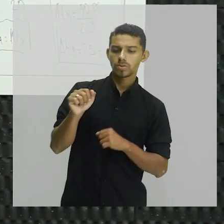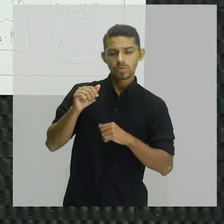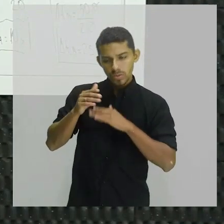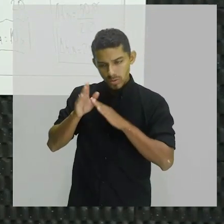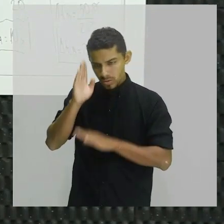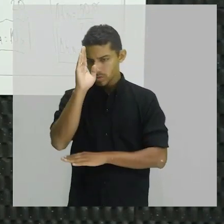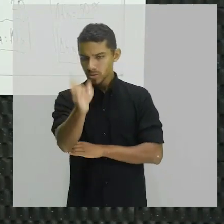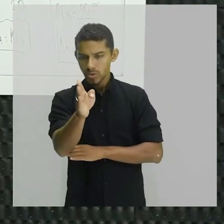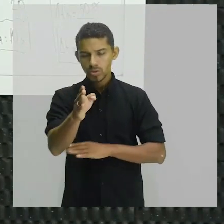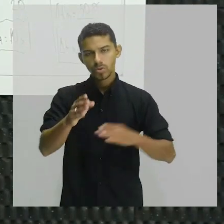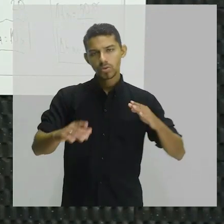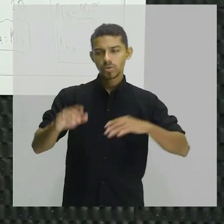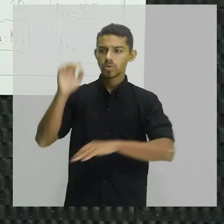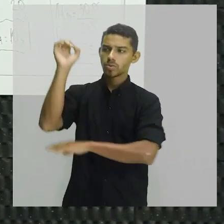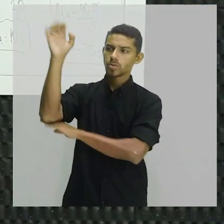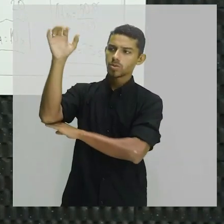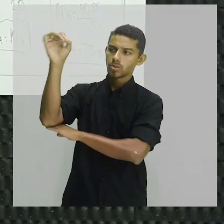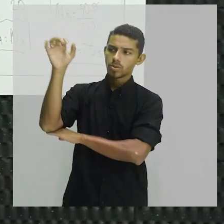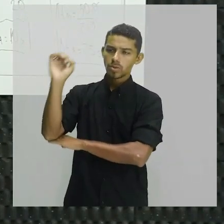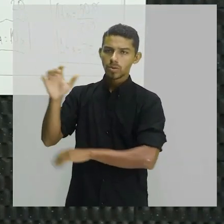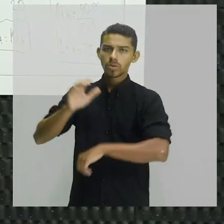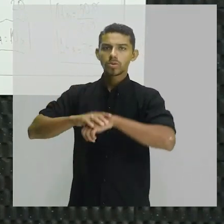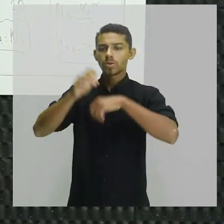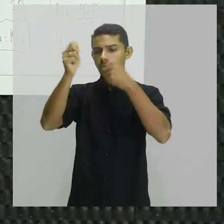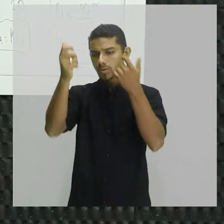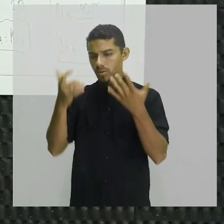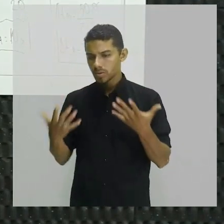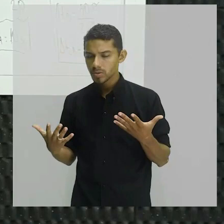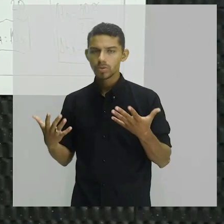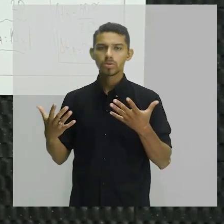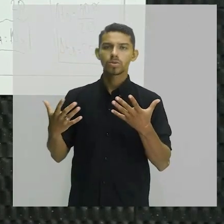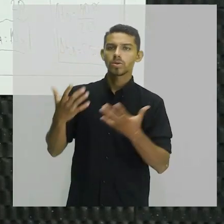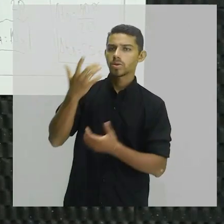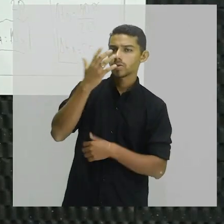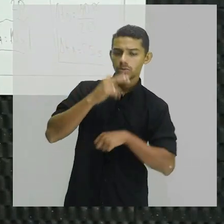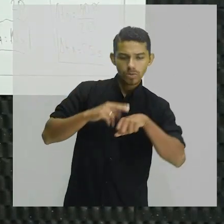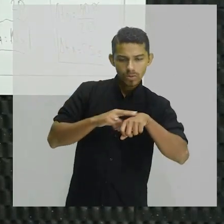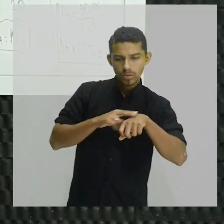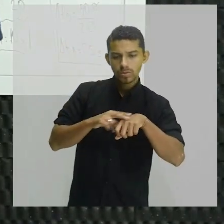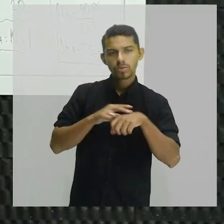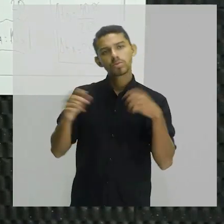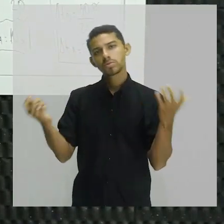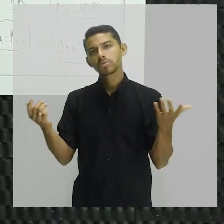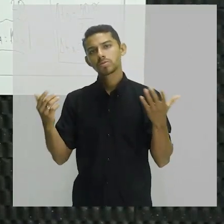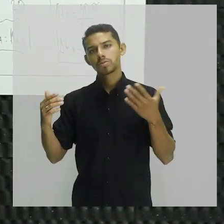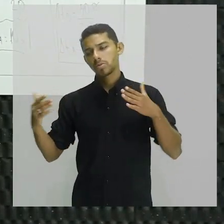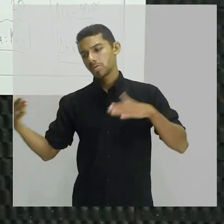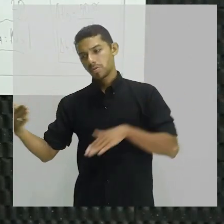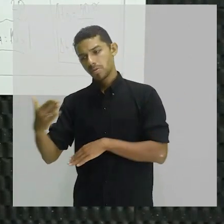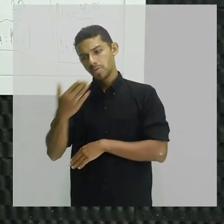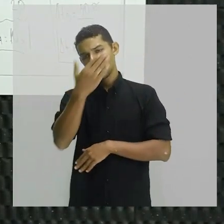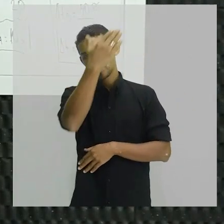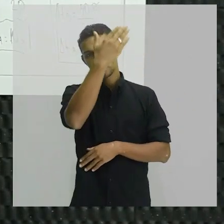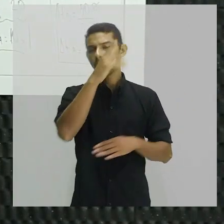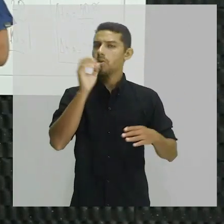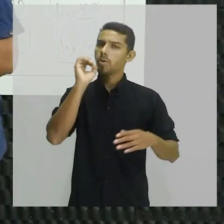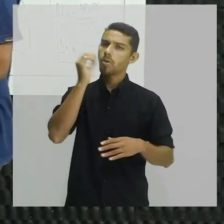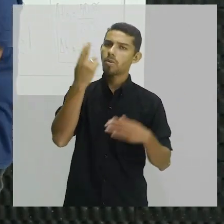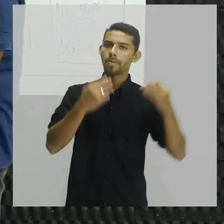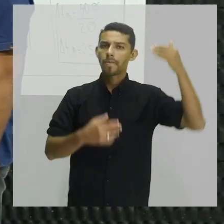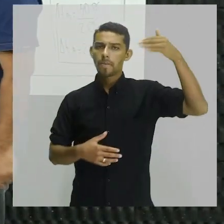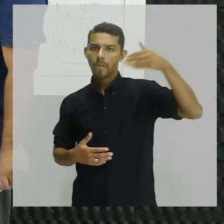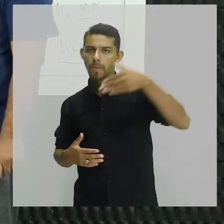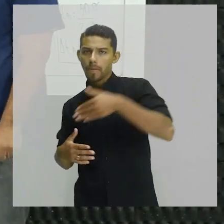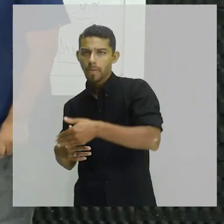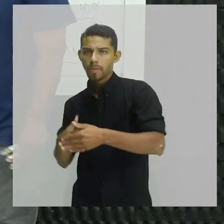no segundo caso trata-se de uma parábola, né? A parábola pode ter concavidade para cima ou concavidade para baixo, vai